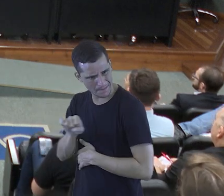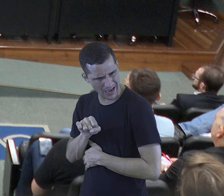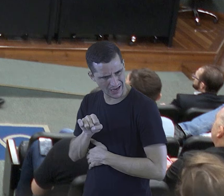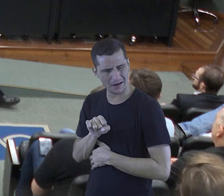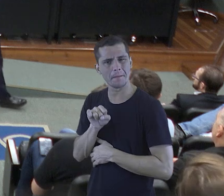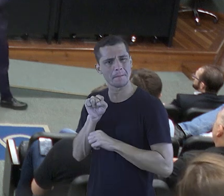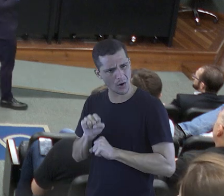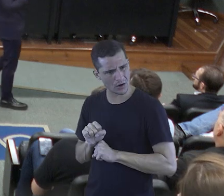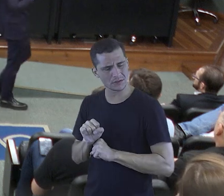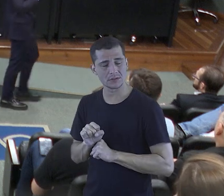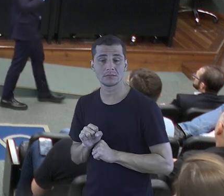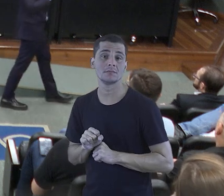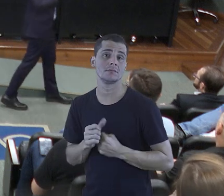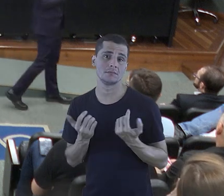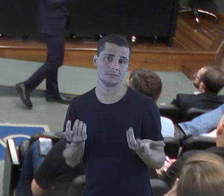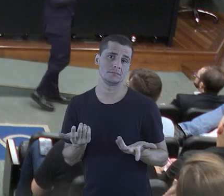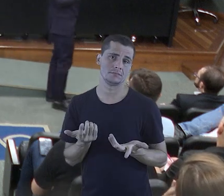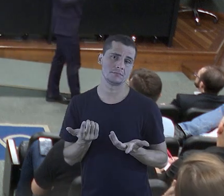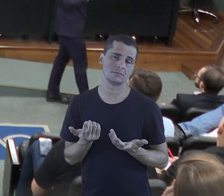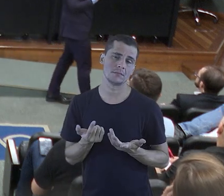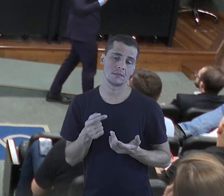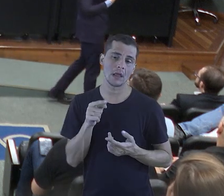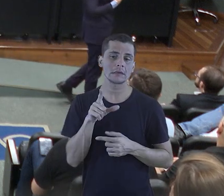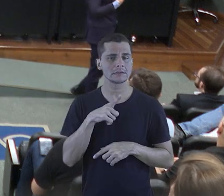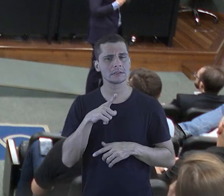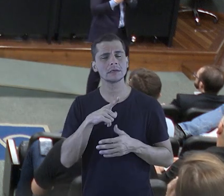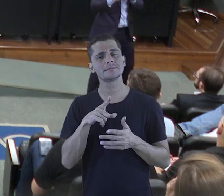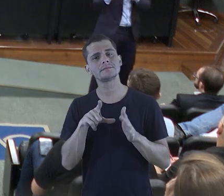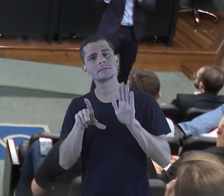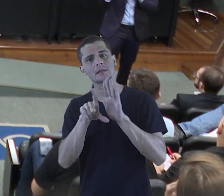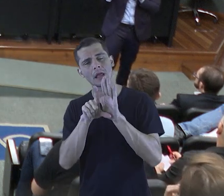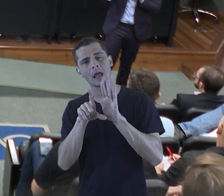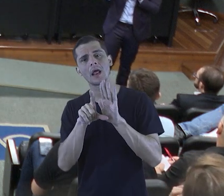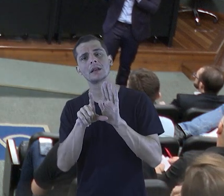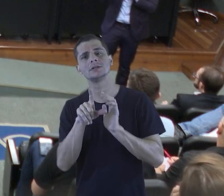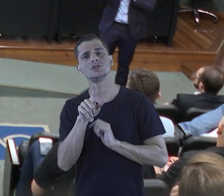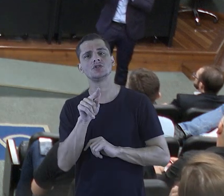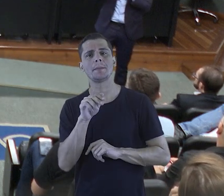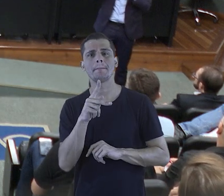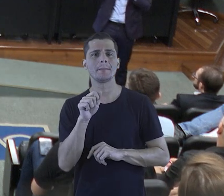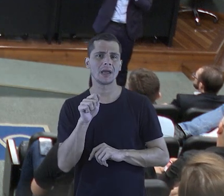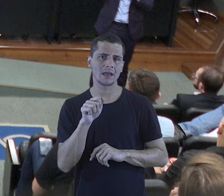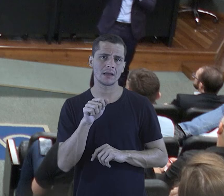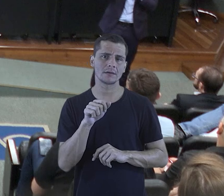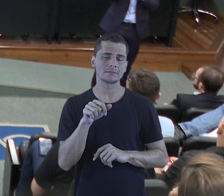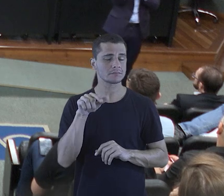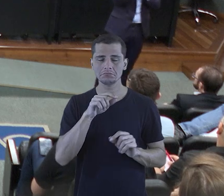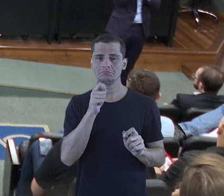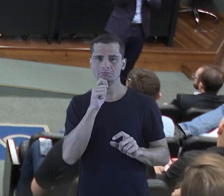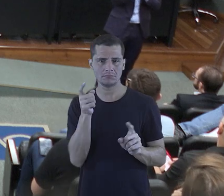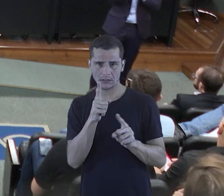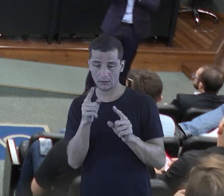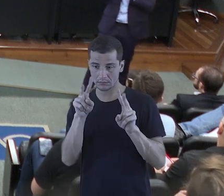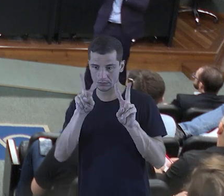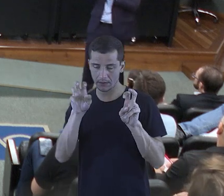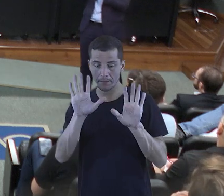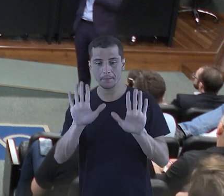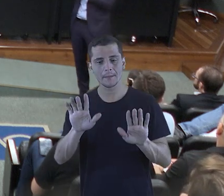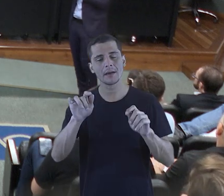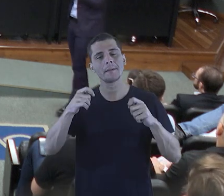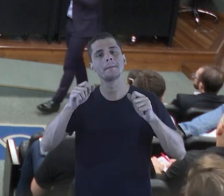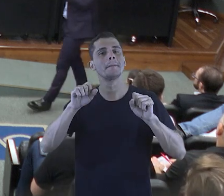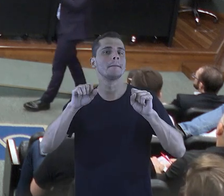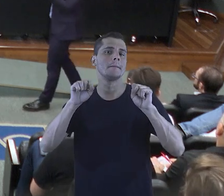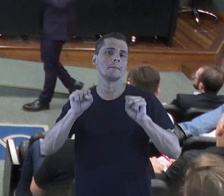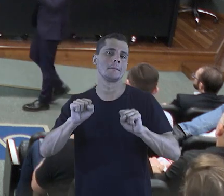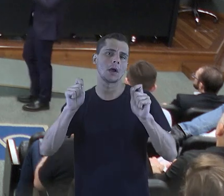e essa é uma das situações que é o meu entendimento, mas é possível que você tenha bases legais adicionais a uma base legal. Quanto maior for